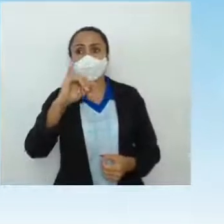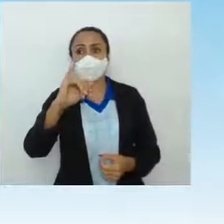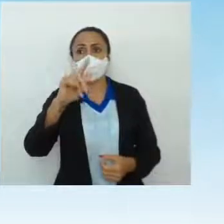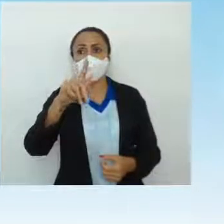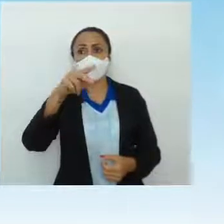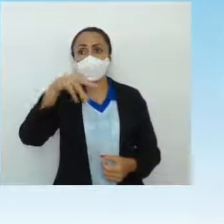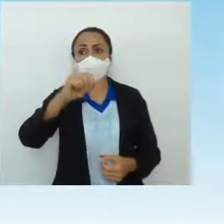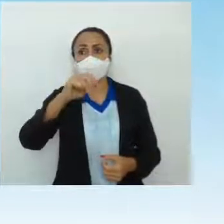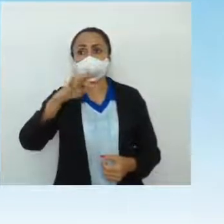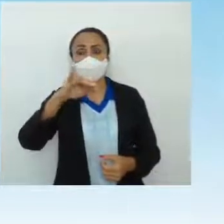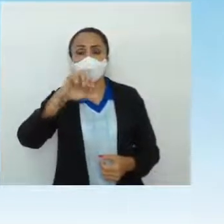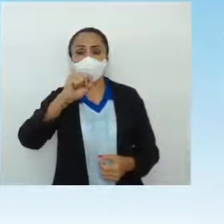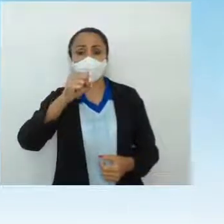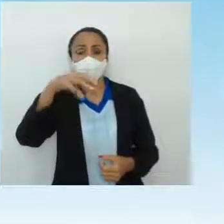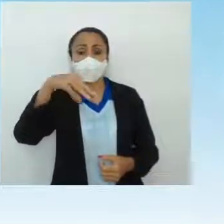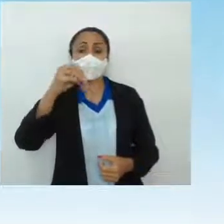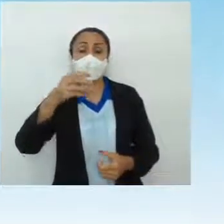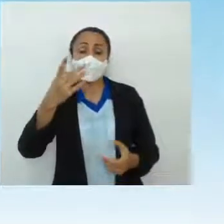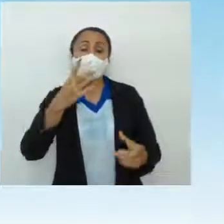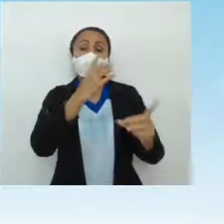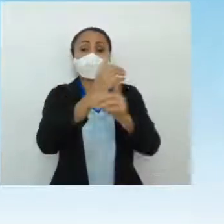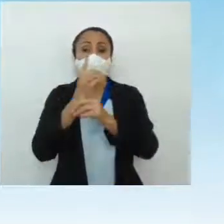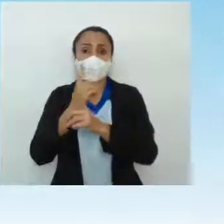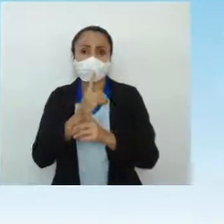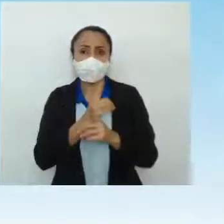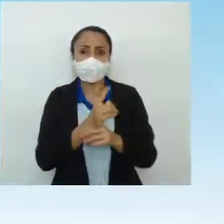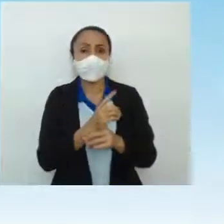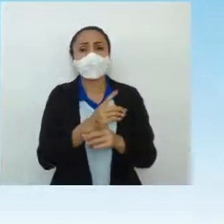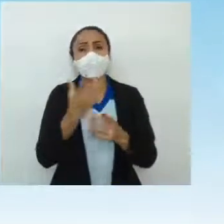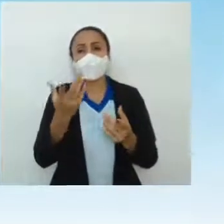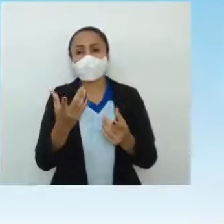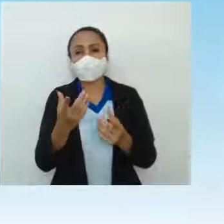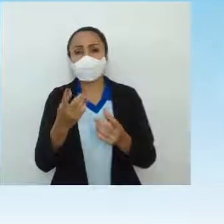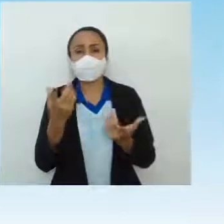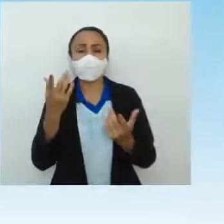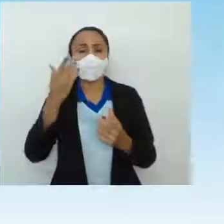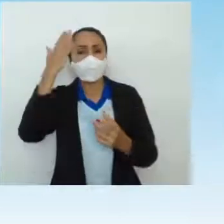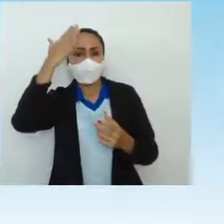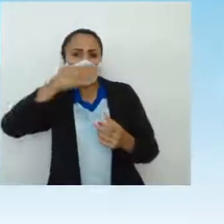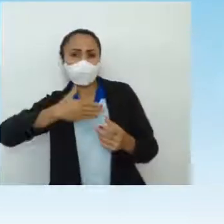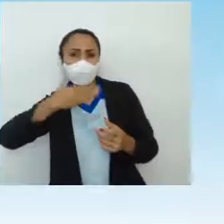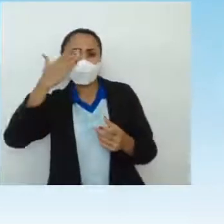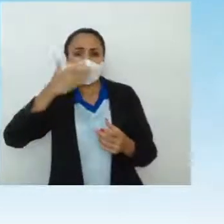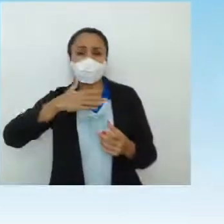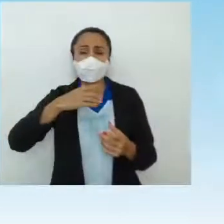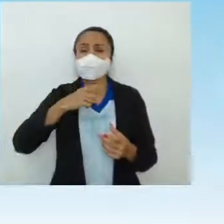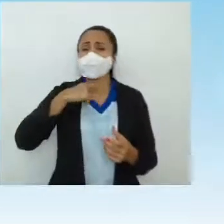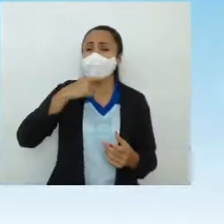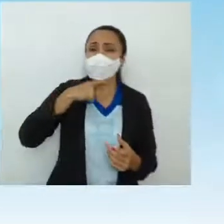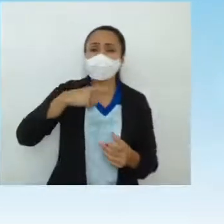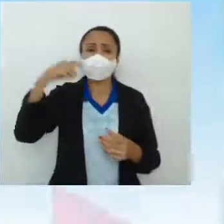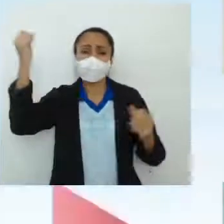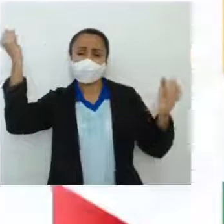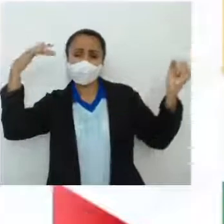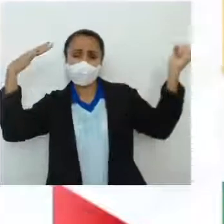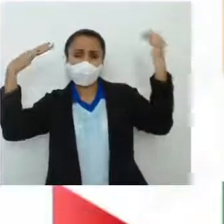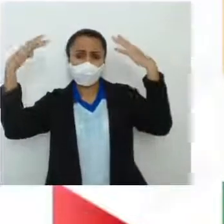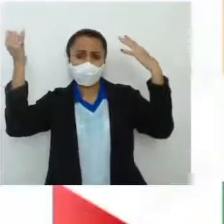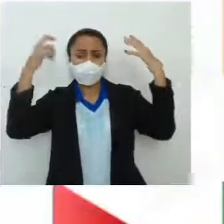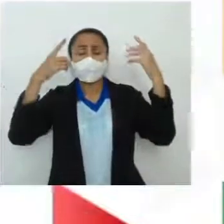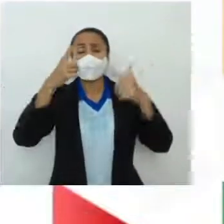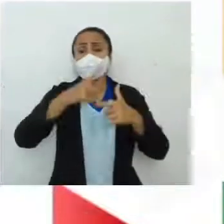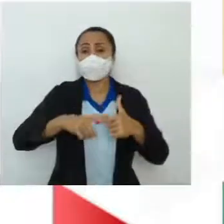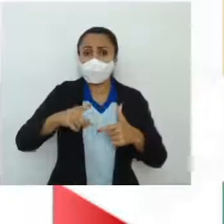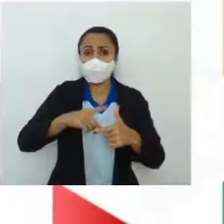se encontra em relação ao ponto cego, que é insensível à luz. Todos esses problemas